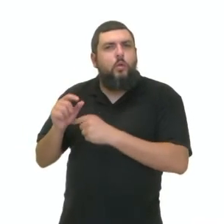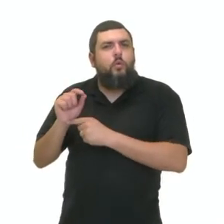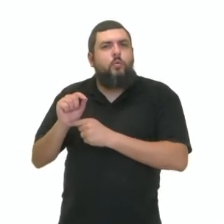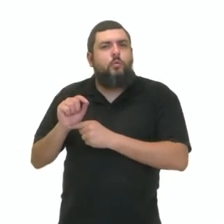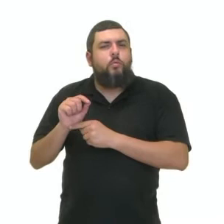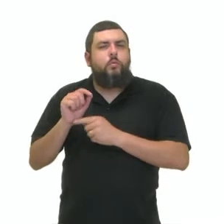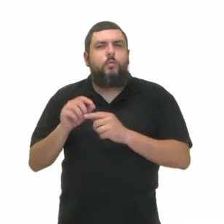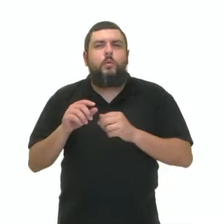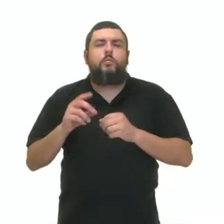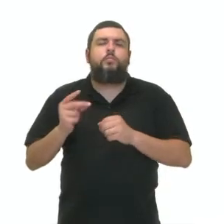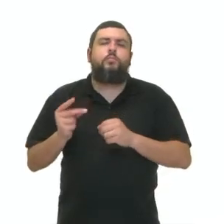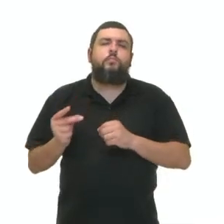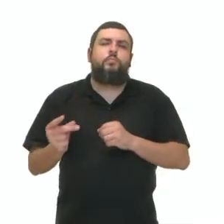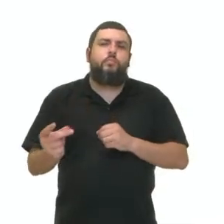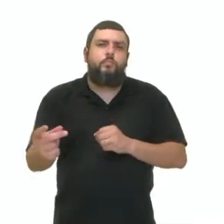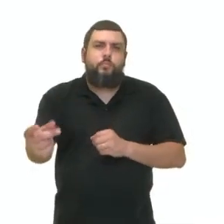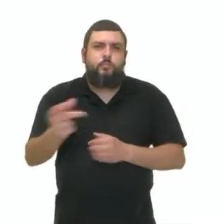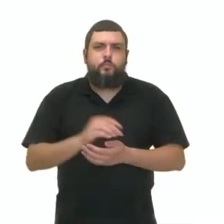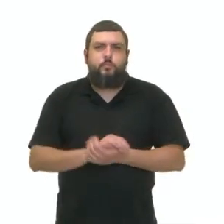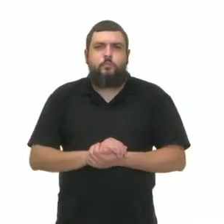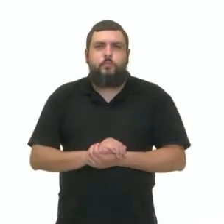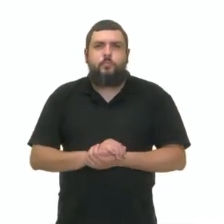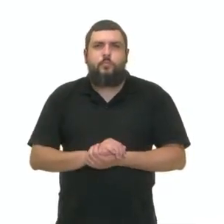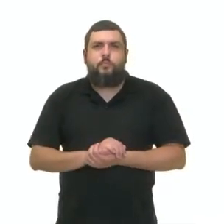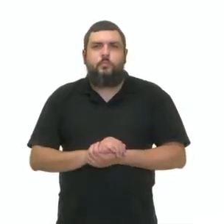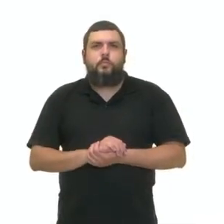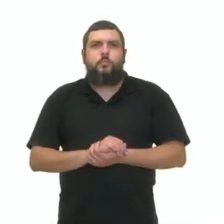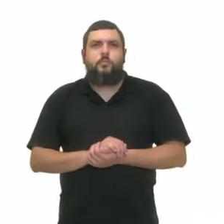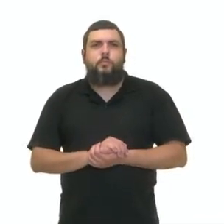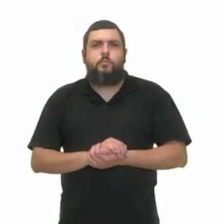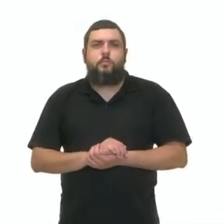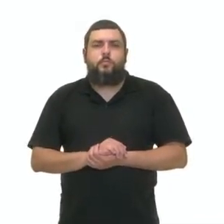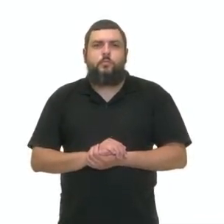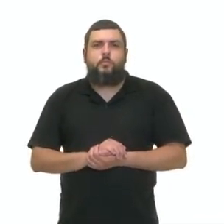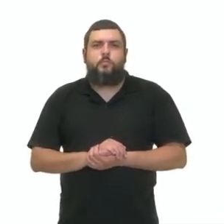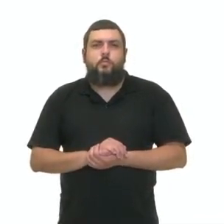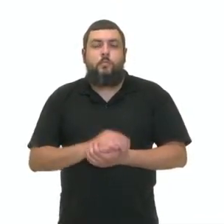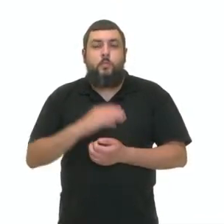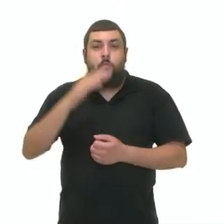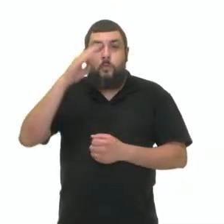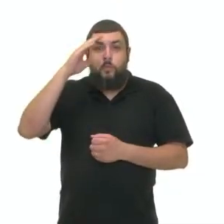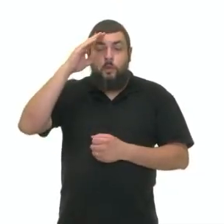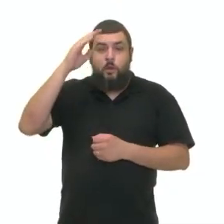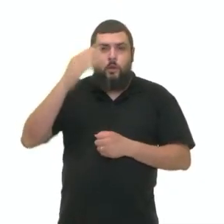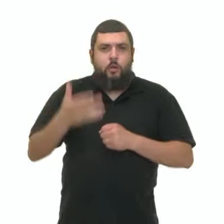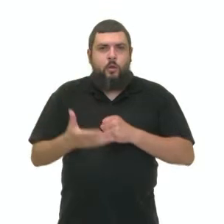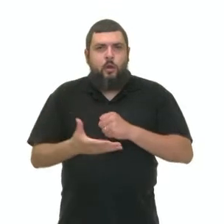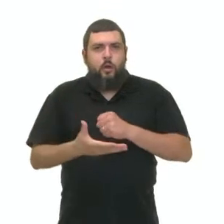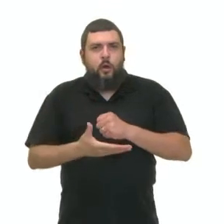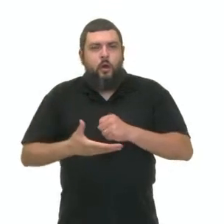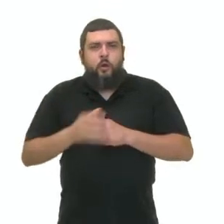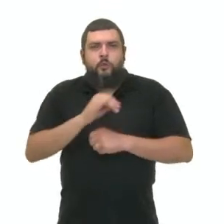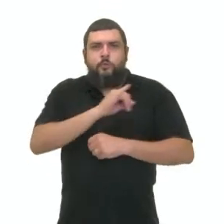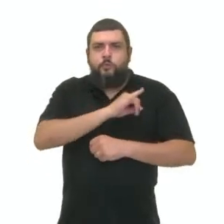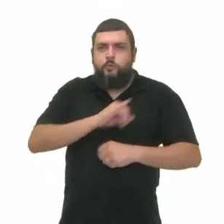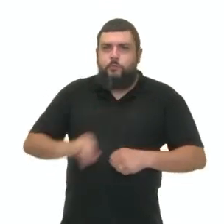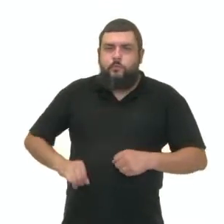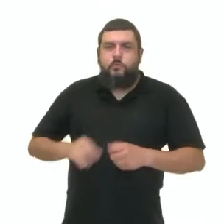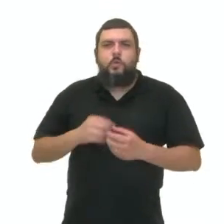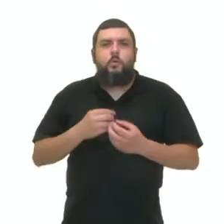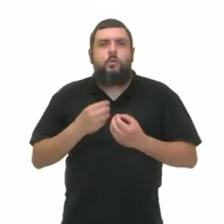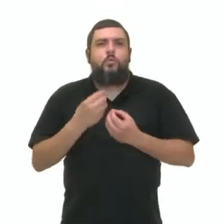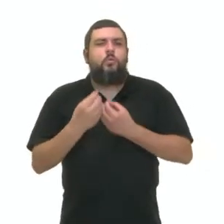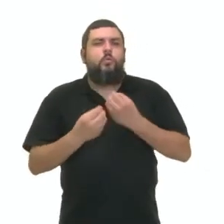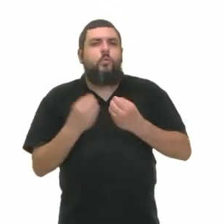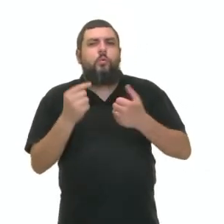imortalidade. As principais bases de sustentação do império eram o que, que mantinha o Império